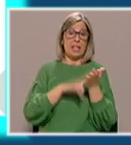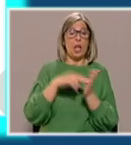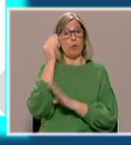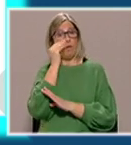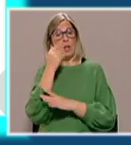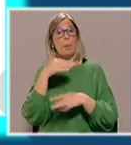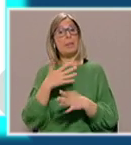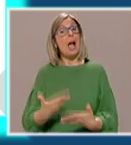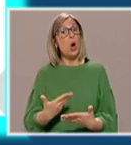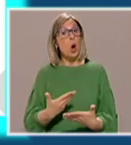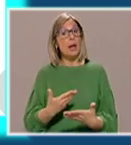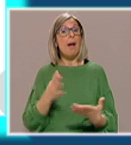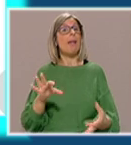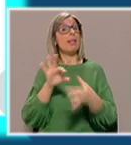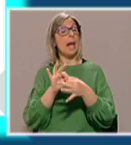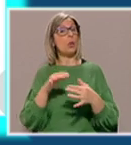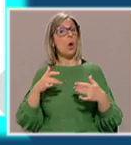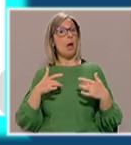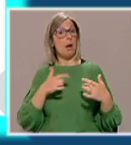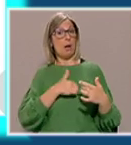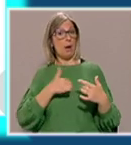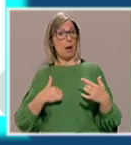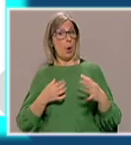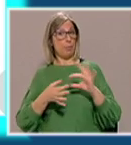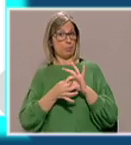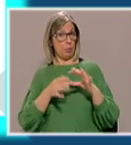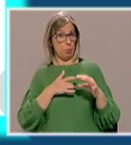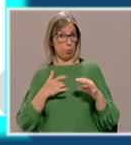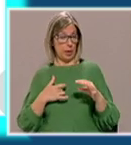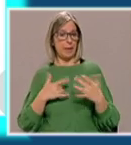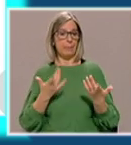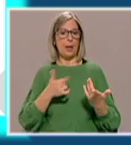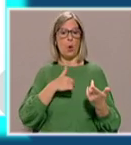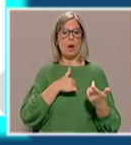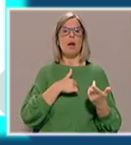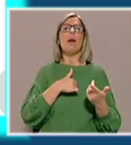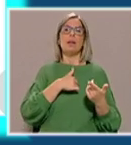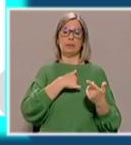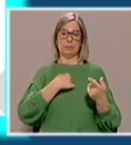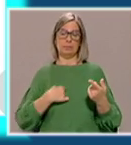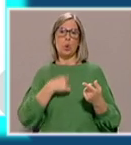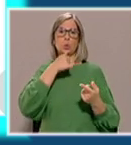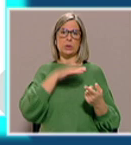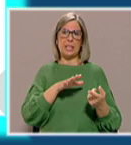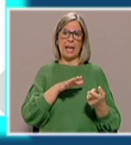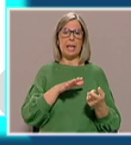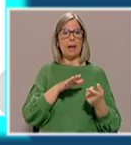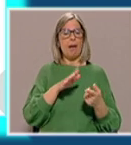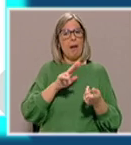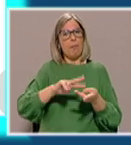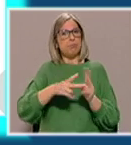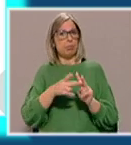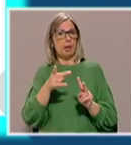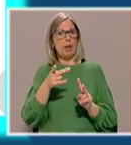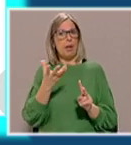agora relativas à circulação pulmonar. Na circulação pulmonar, o sangue fica rico em oxigênio, pois ocorre